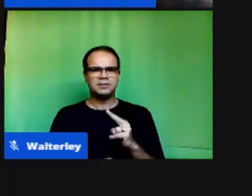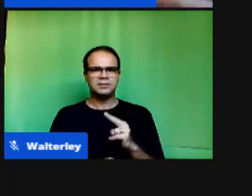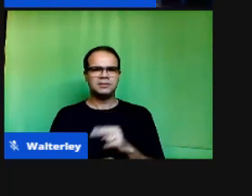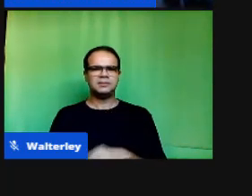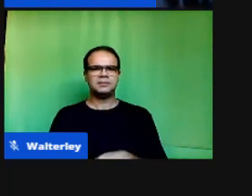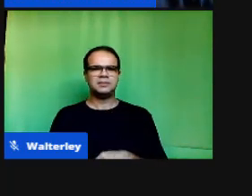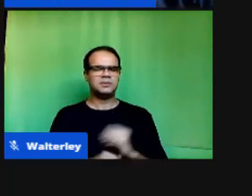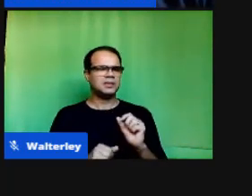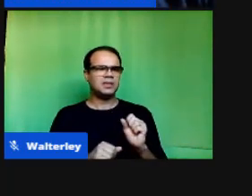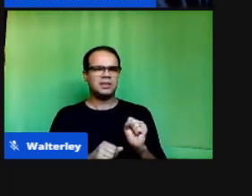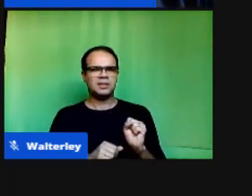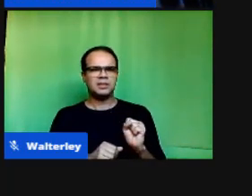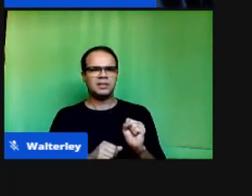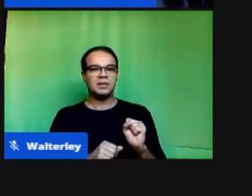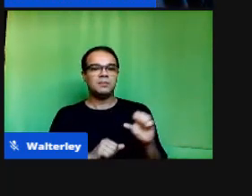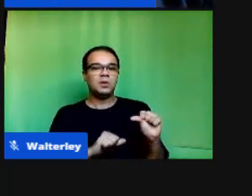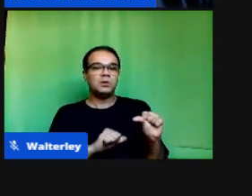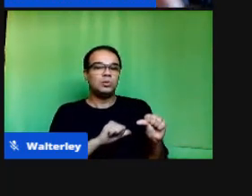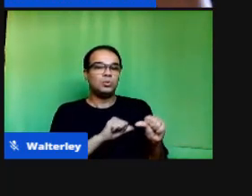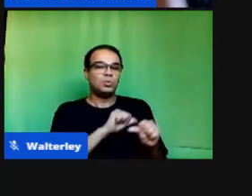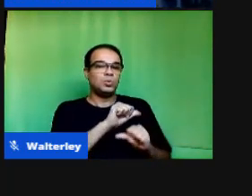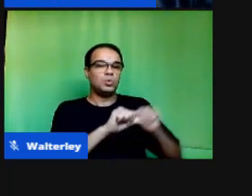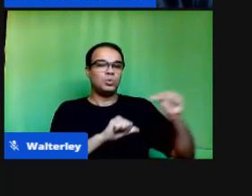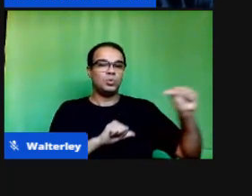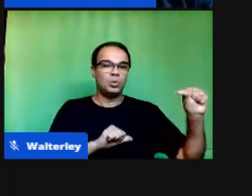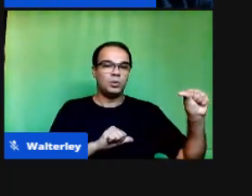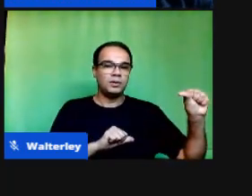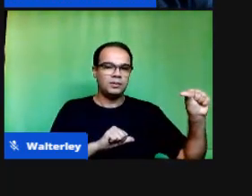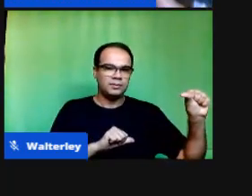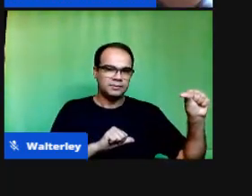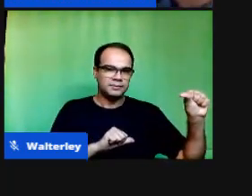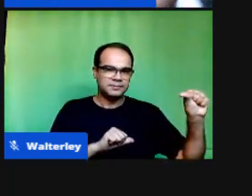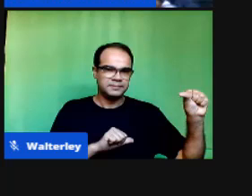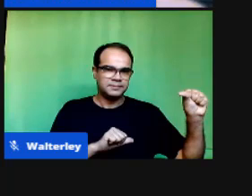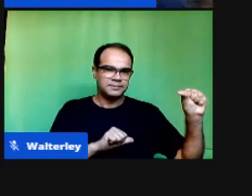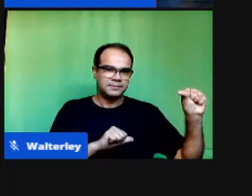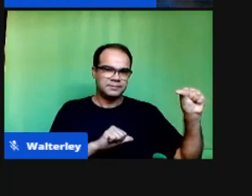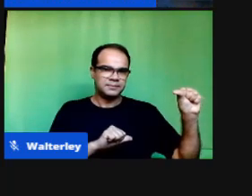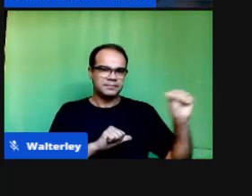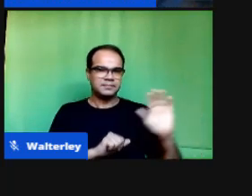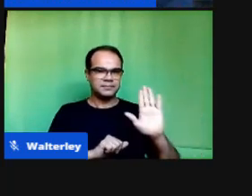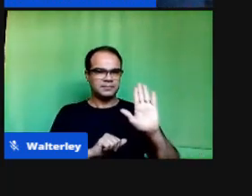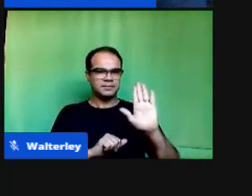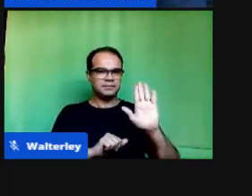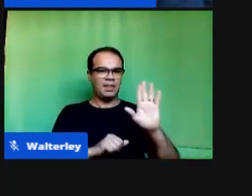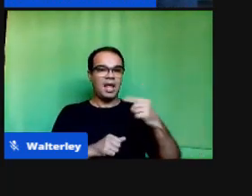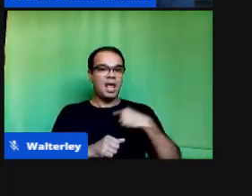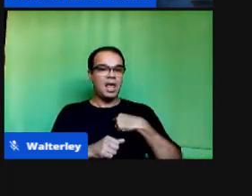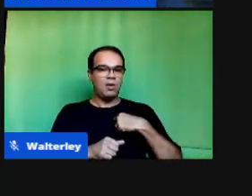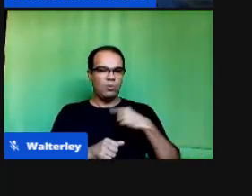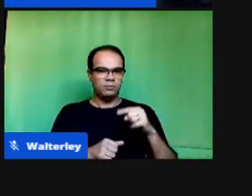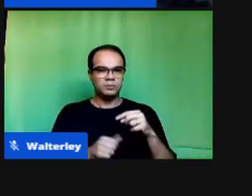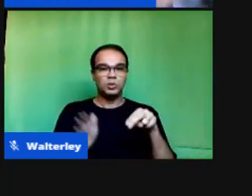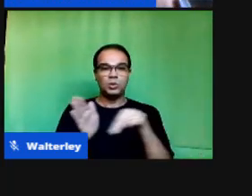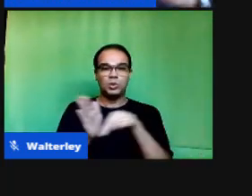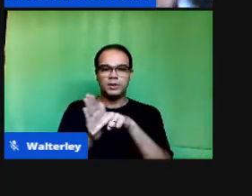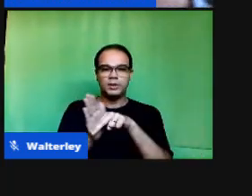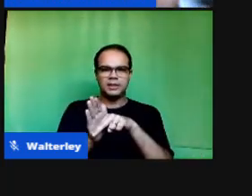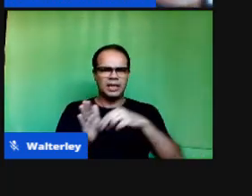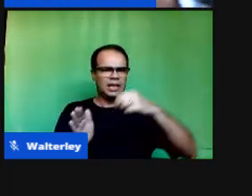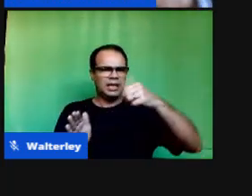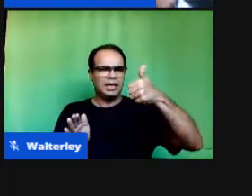transferências de responsabilidades? Olha só. Quando eu dou nota 10 para um aluno, né, ele fala